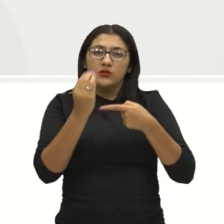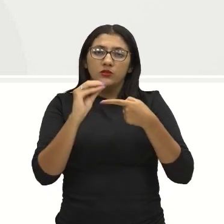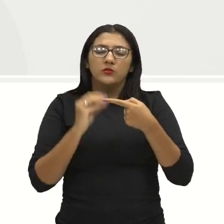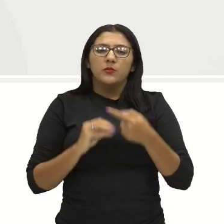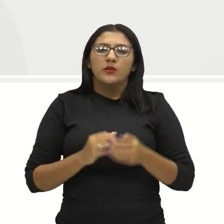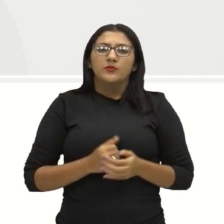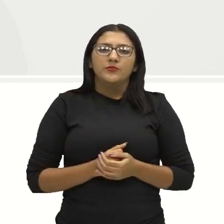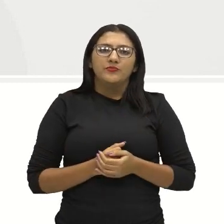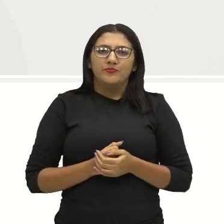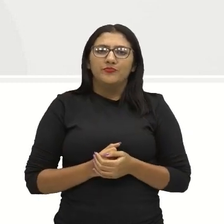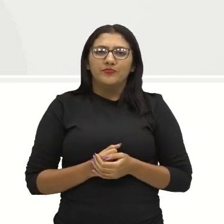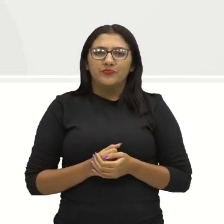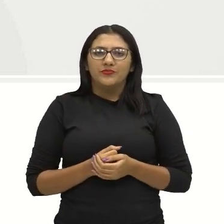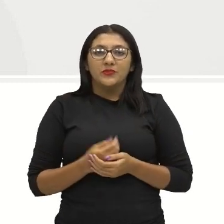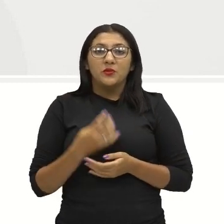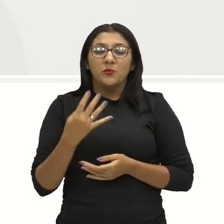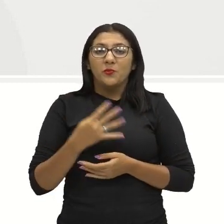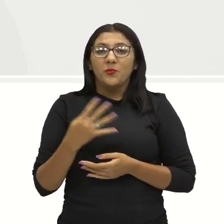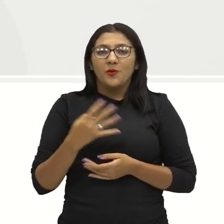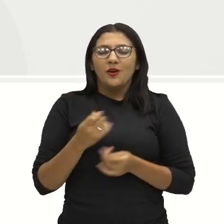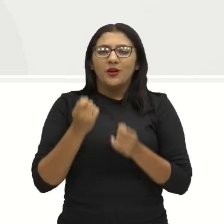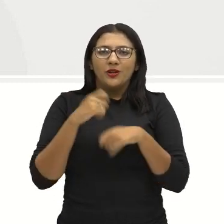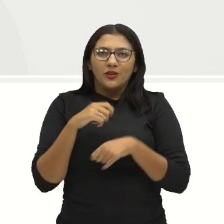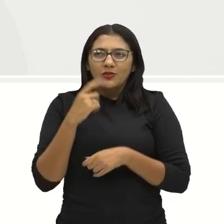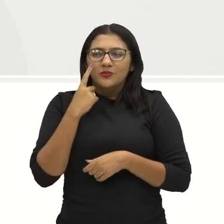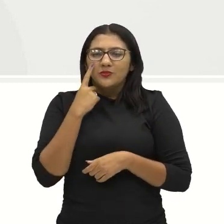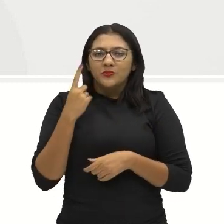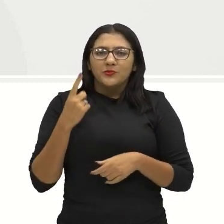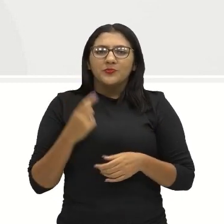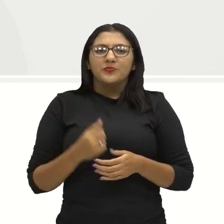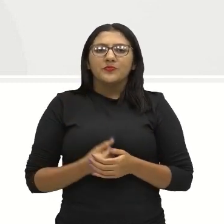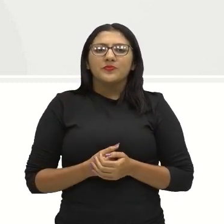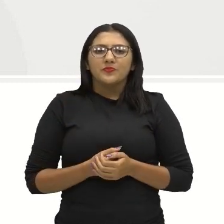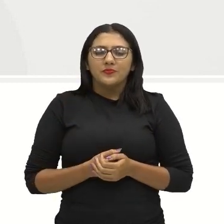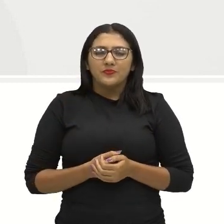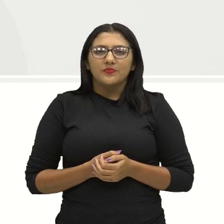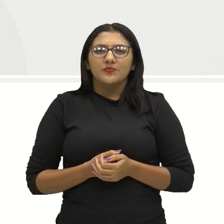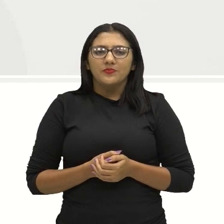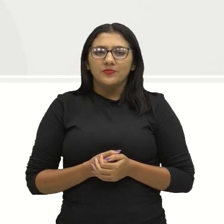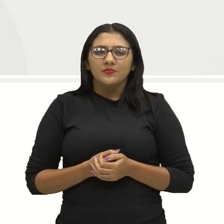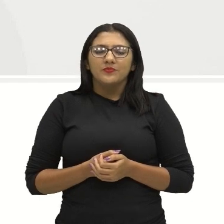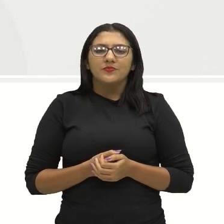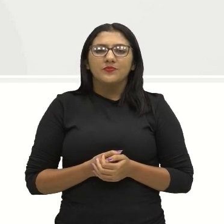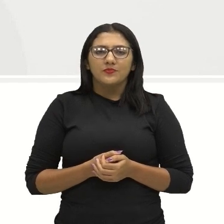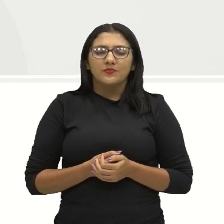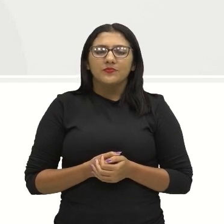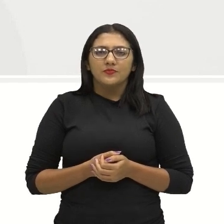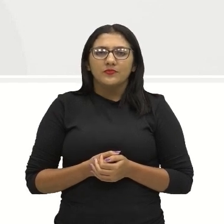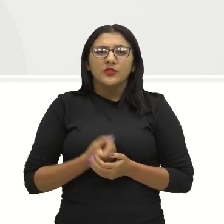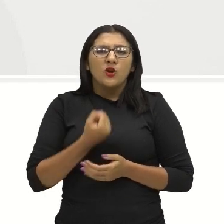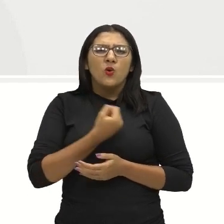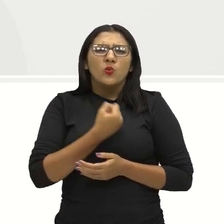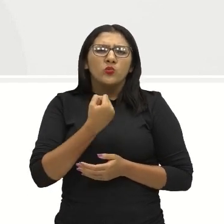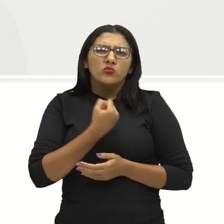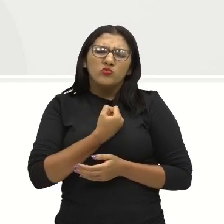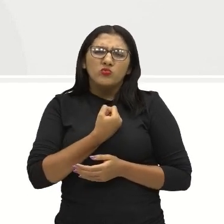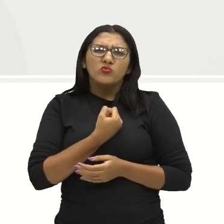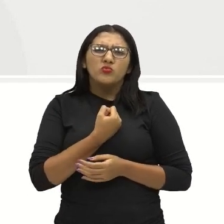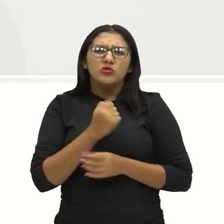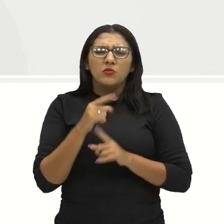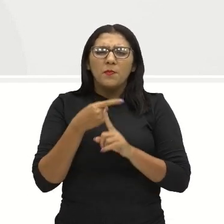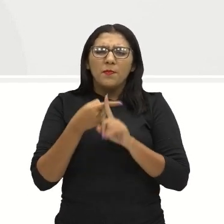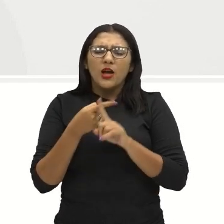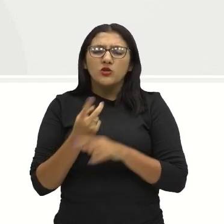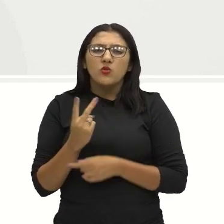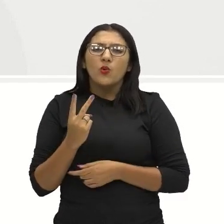Quarta situação de transcrição, olha só, quarta situação. Um número mais 2. Conhece esse